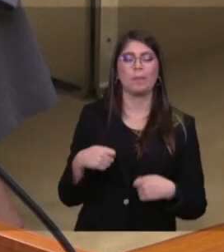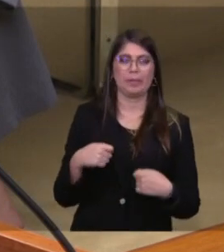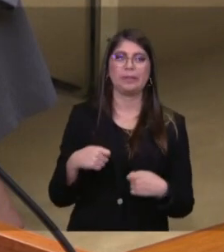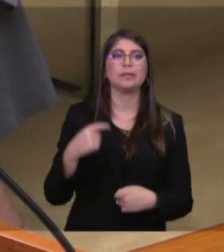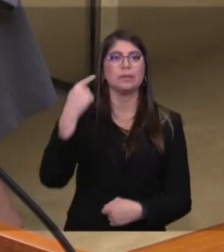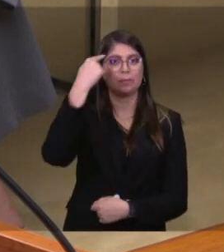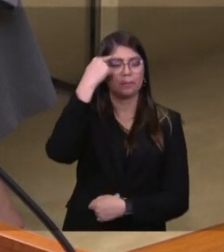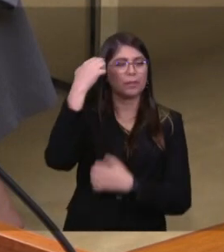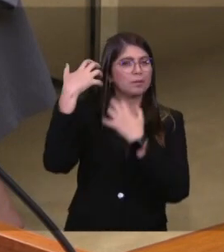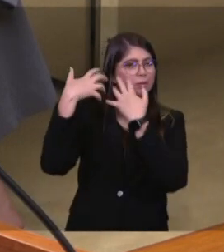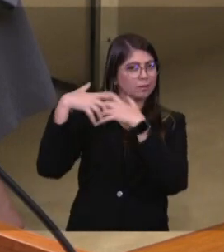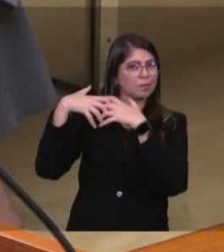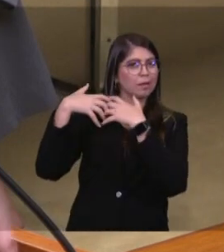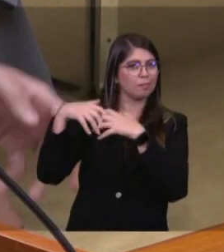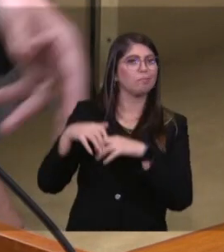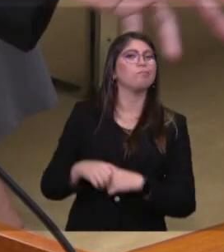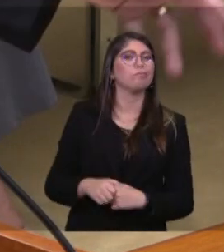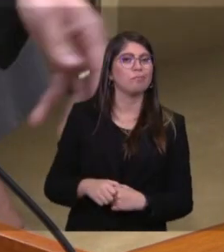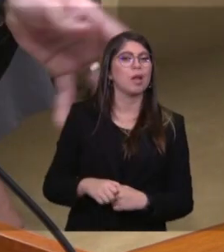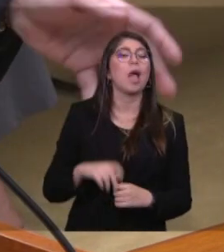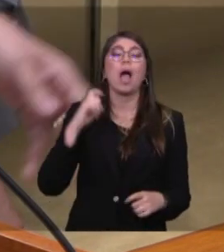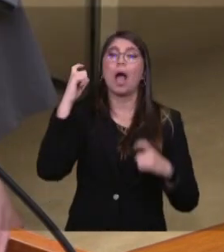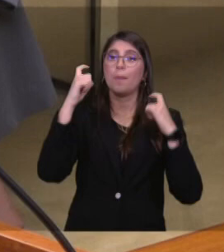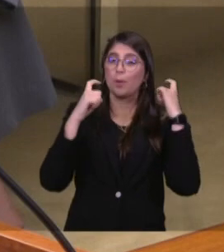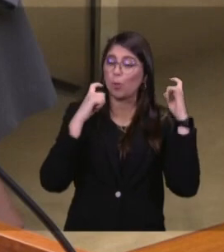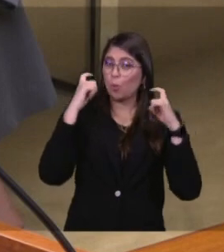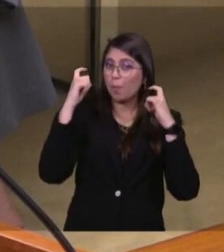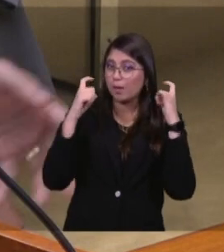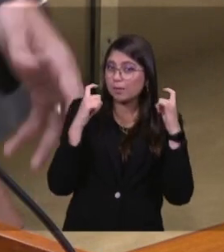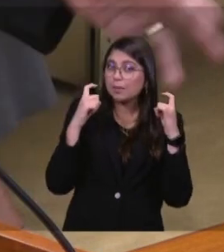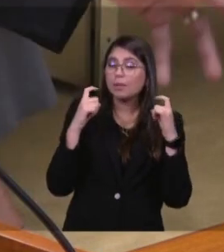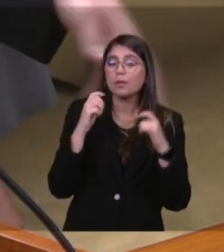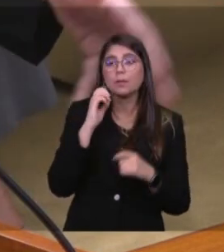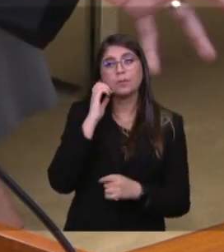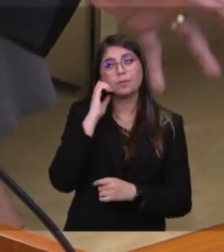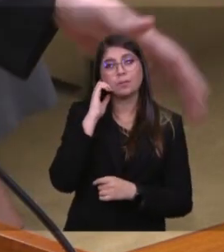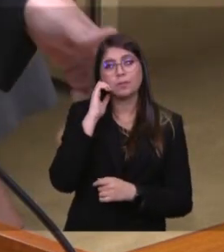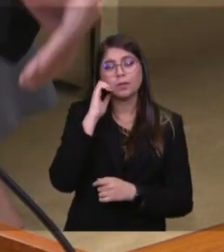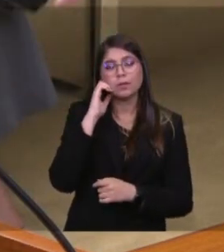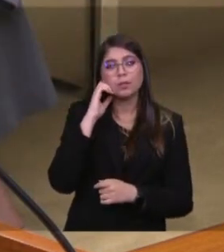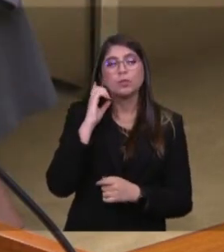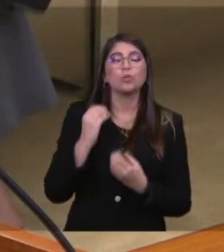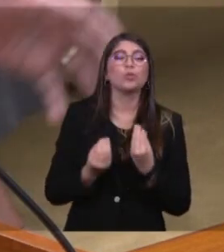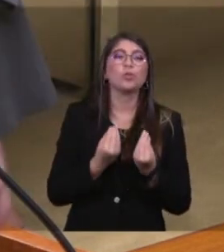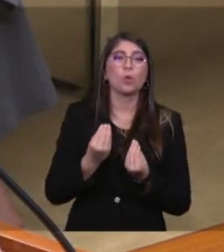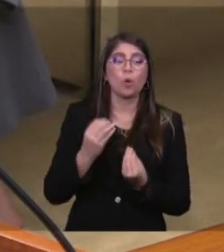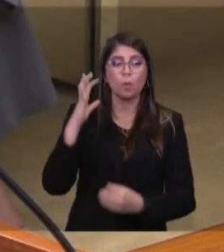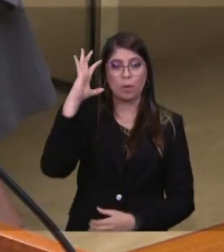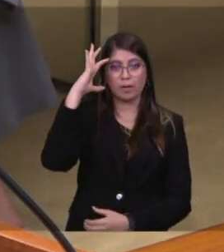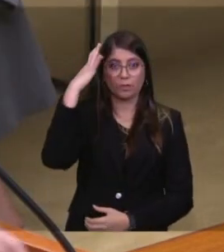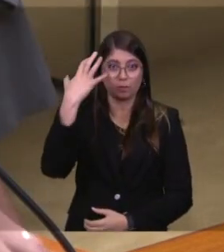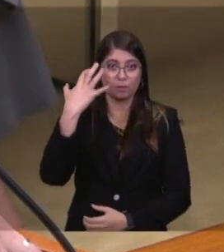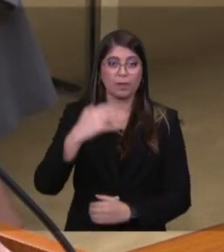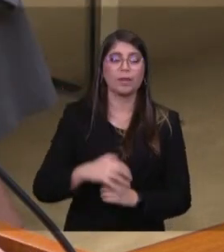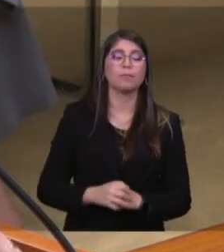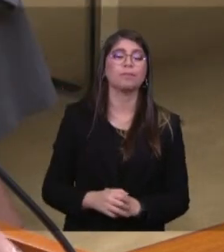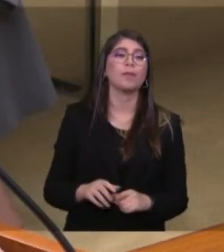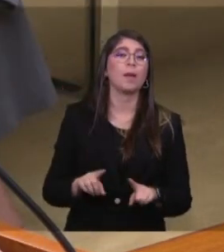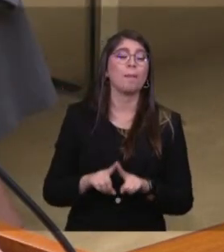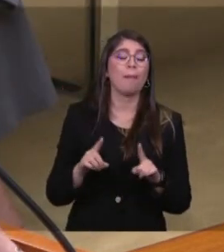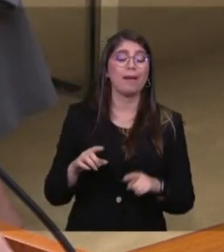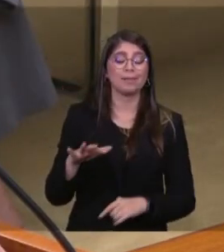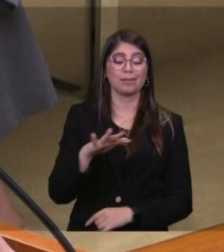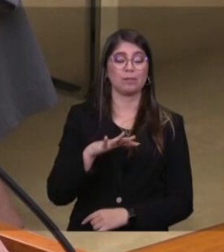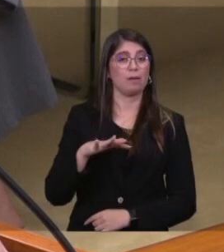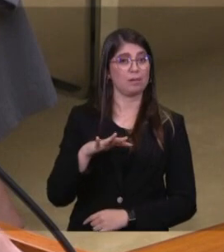conta. Mais do que a preocupação casuística de como resolver essa questão ou esse consequencialismo, a situação